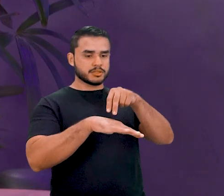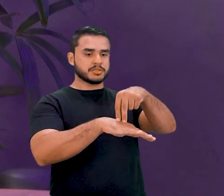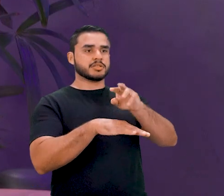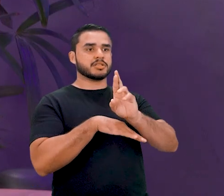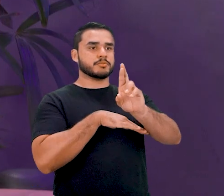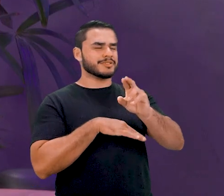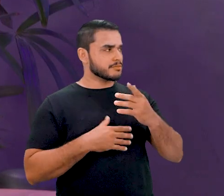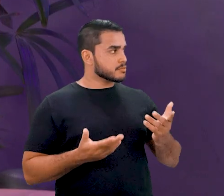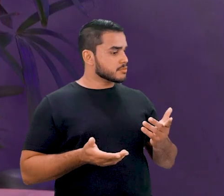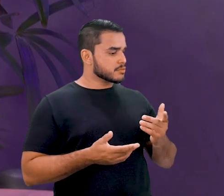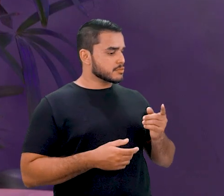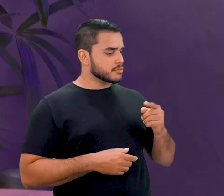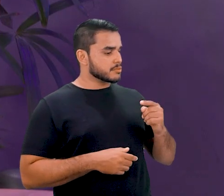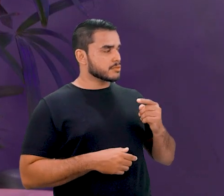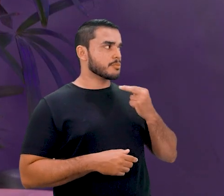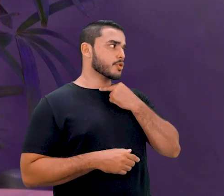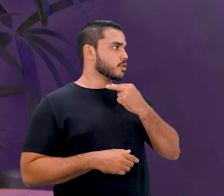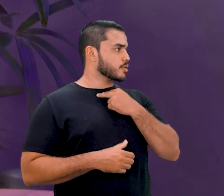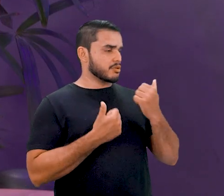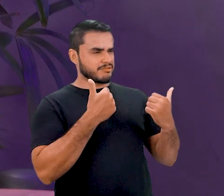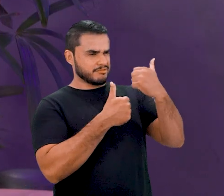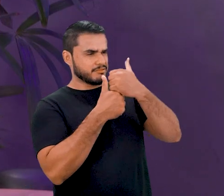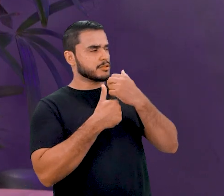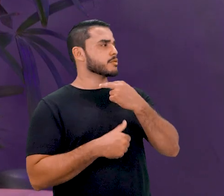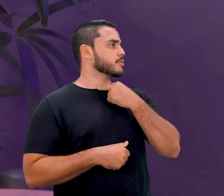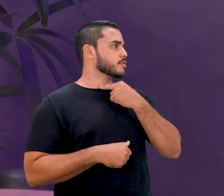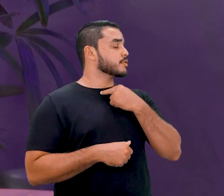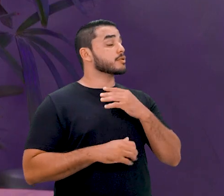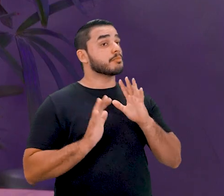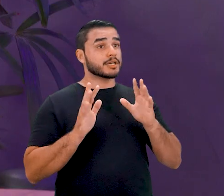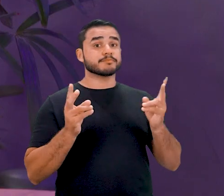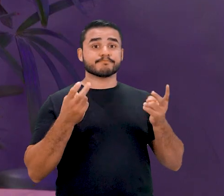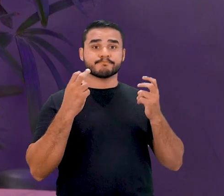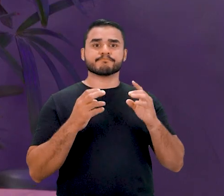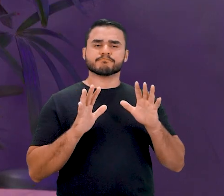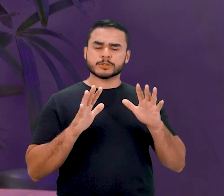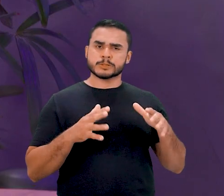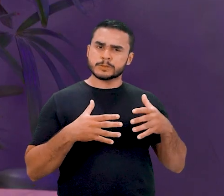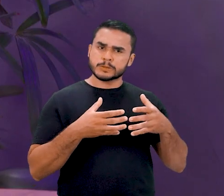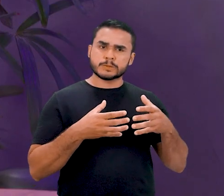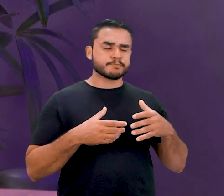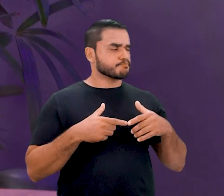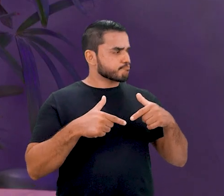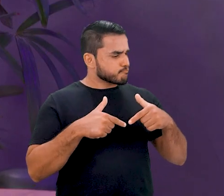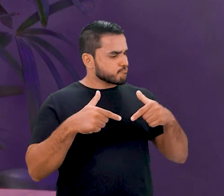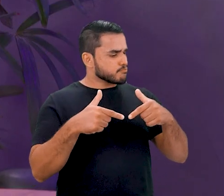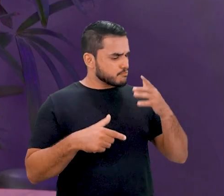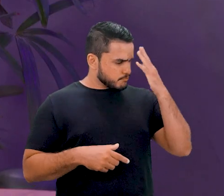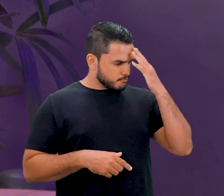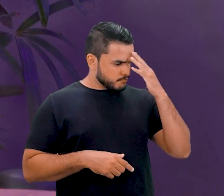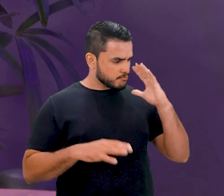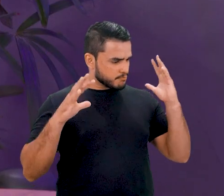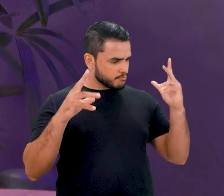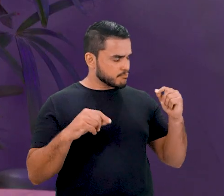mesmos. Isso é um grande erro, né? Então, assim, mas eu percebo um grande movimento da